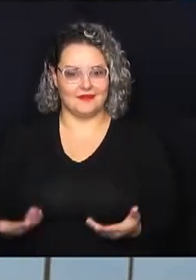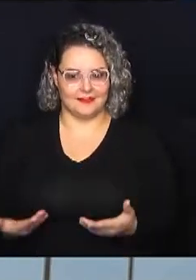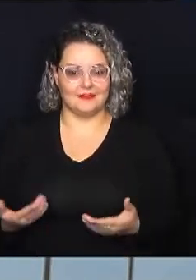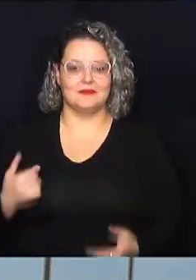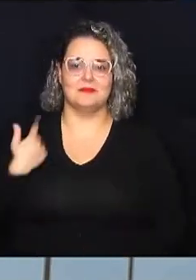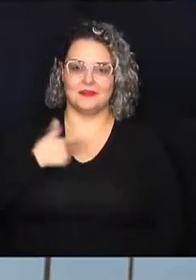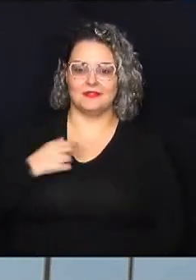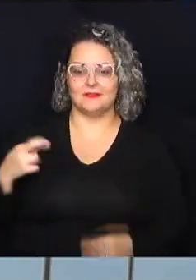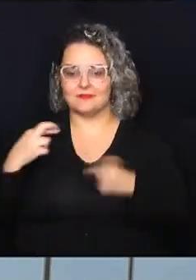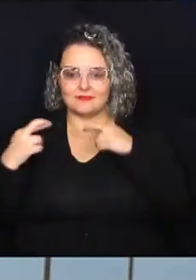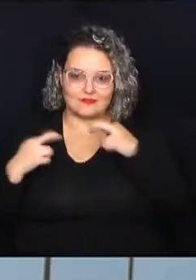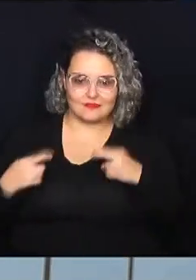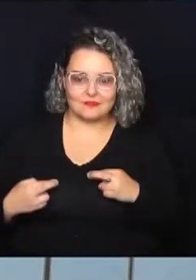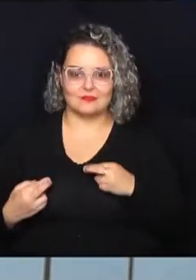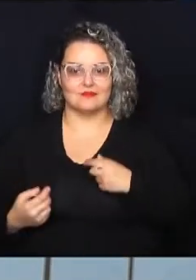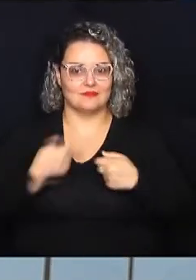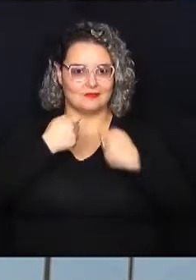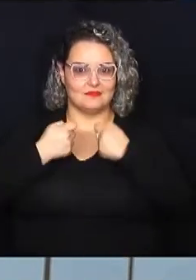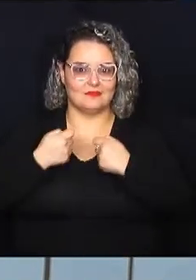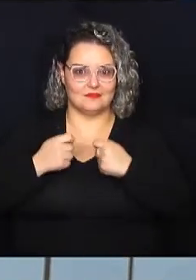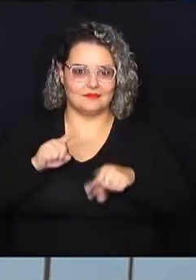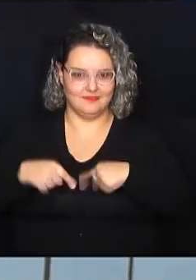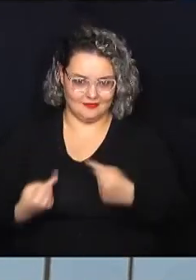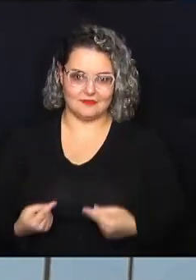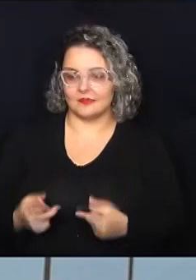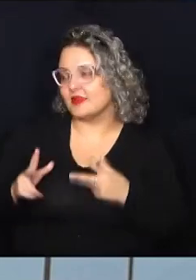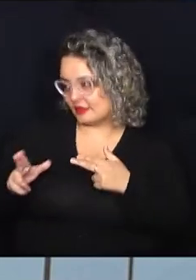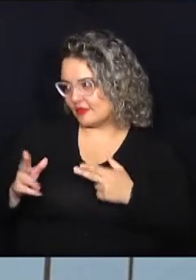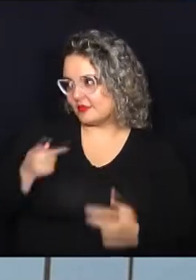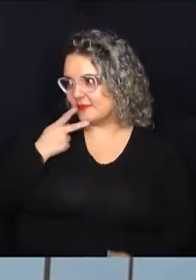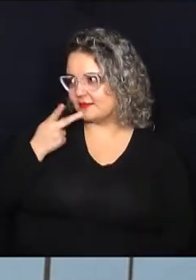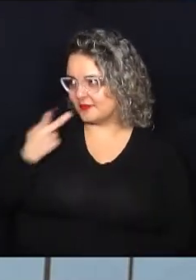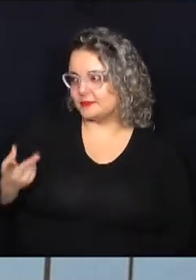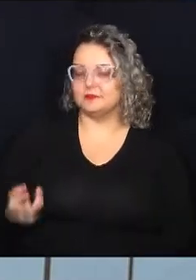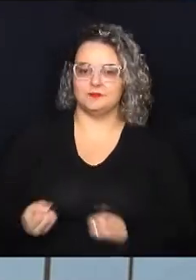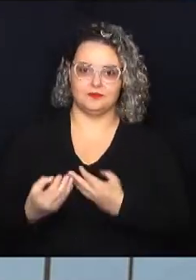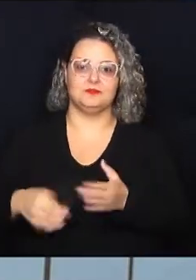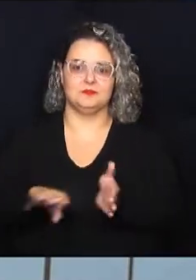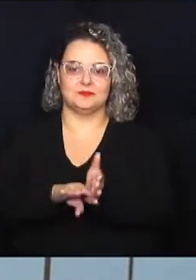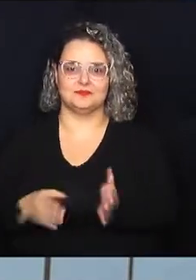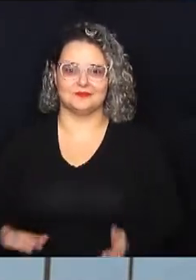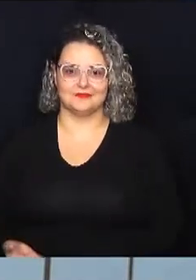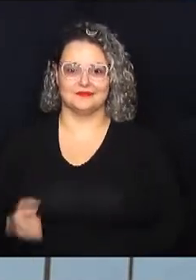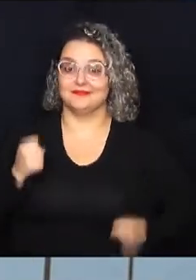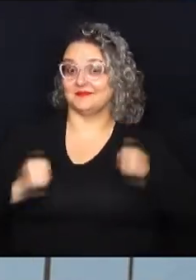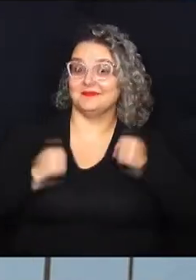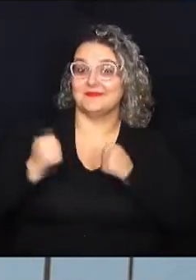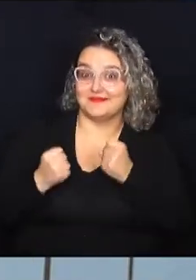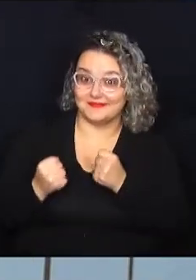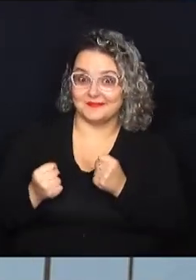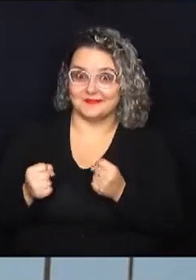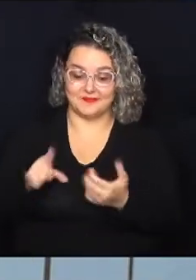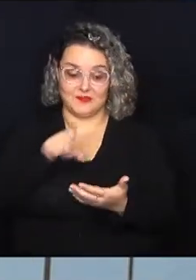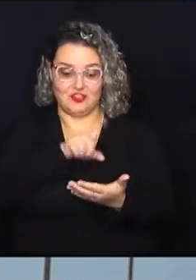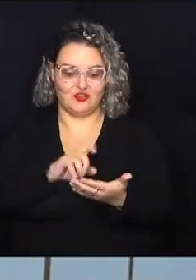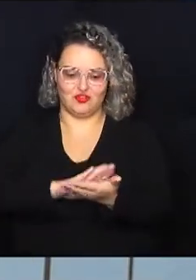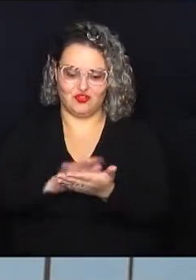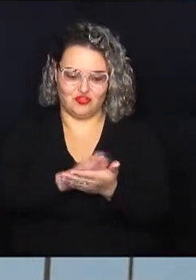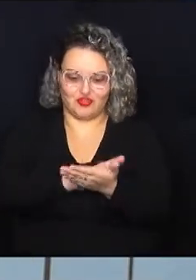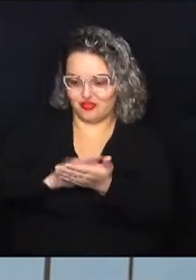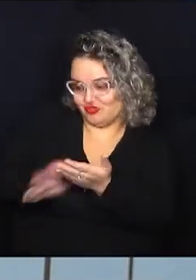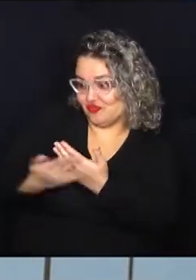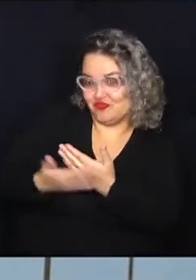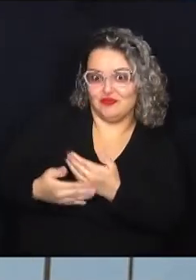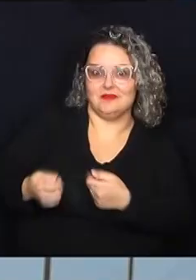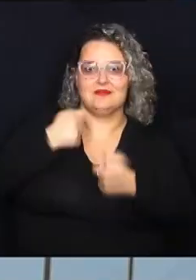a gente dar uma olhada entre uma reportagem e outra como você disse as informações bem mas aí eu saí correndo tava ali enquanto a reportagem tava